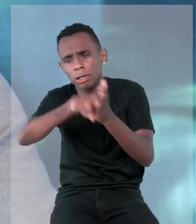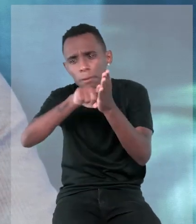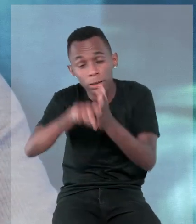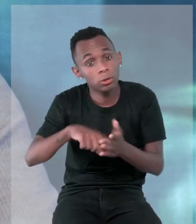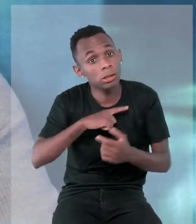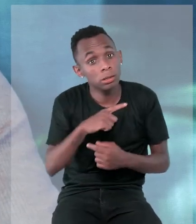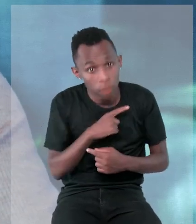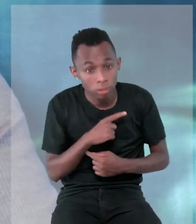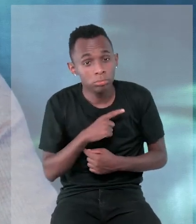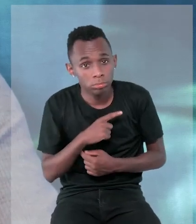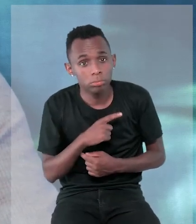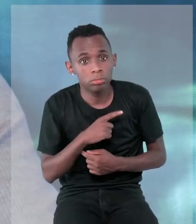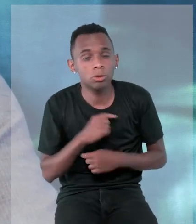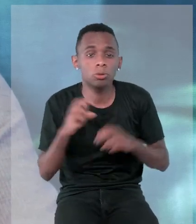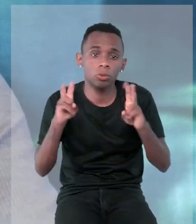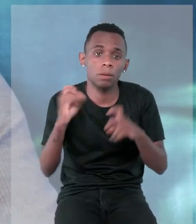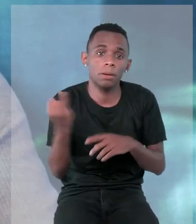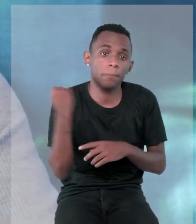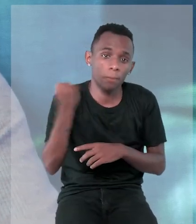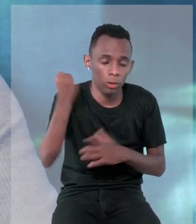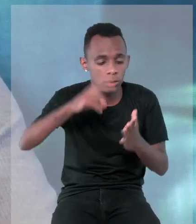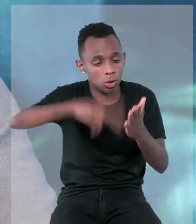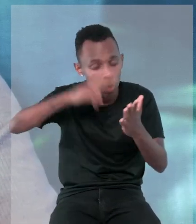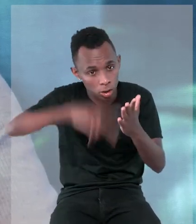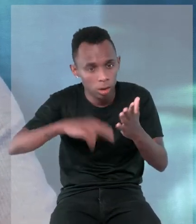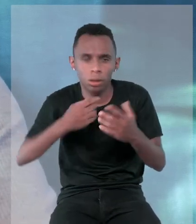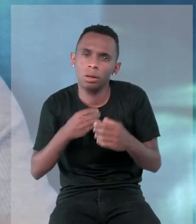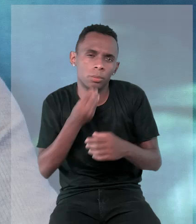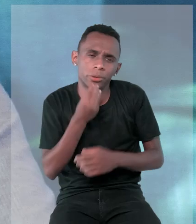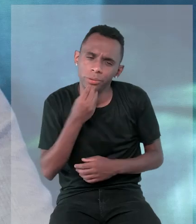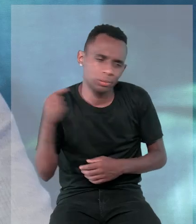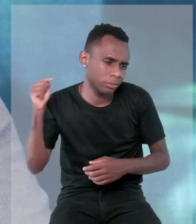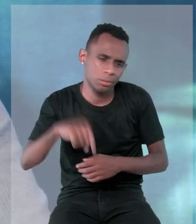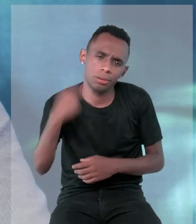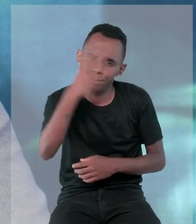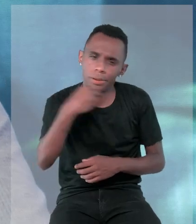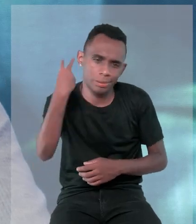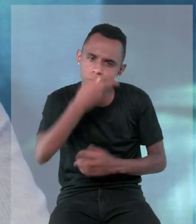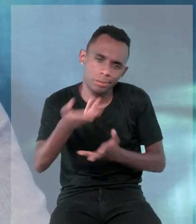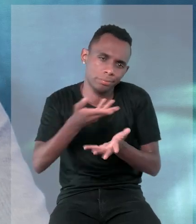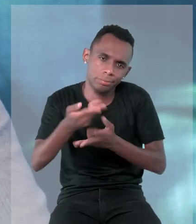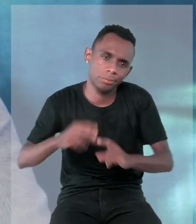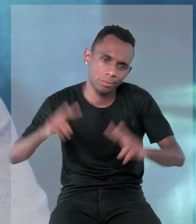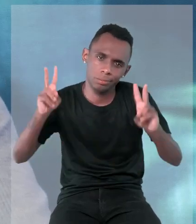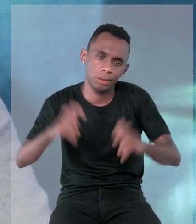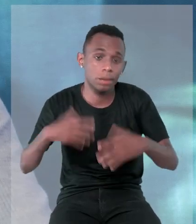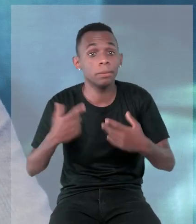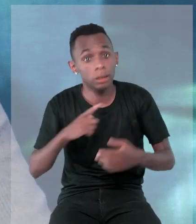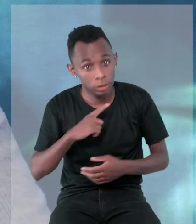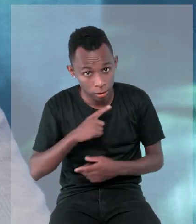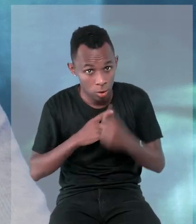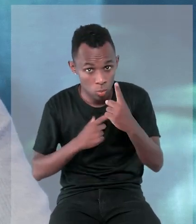que existem sobre a importância da leitura. Eu podia ficar aqui tranquilamente 2 horas conversando sobre eles. Inclusive, tem